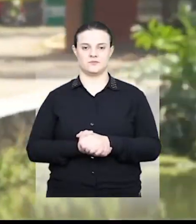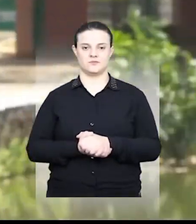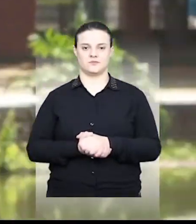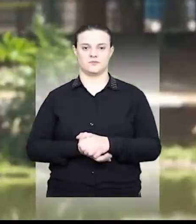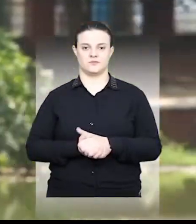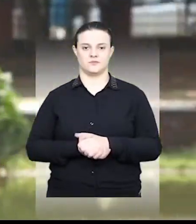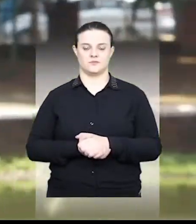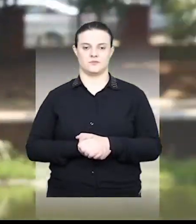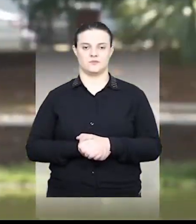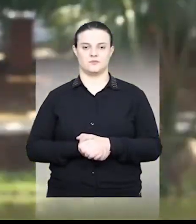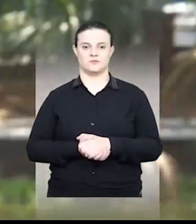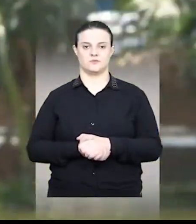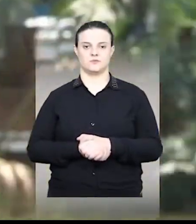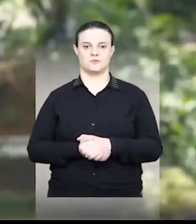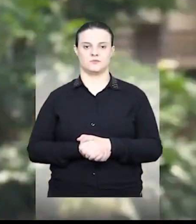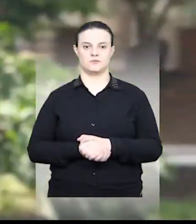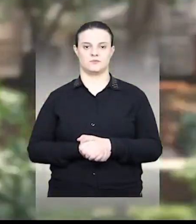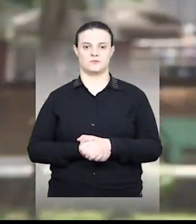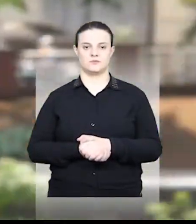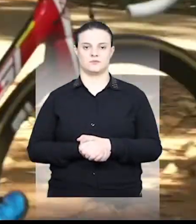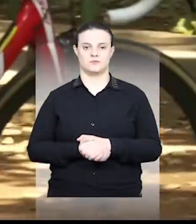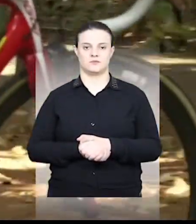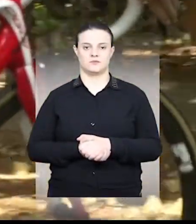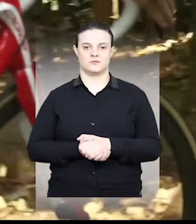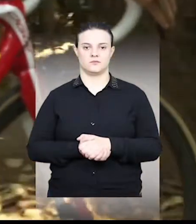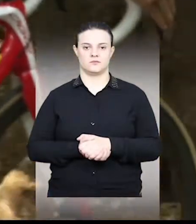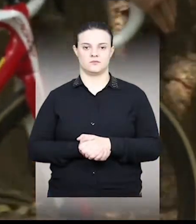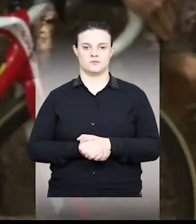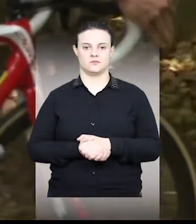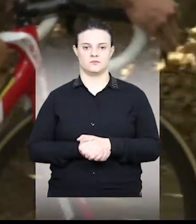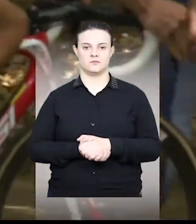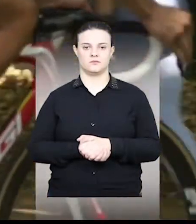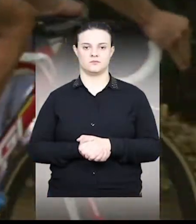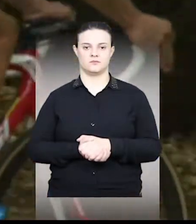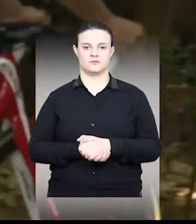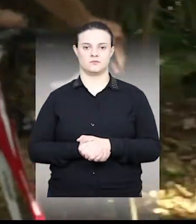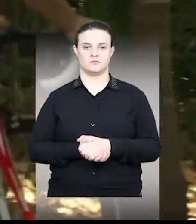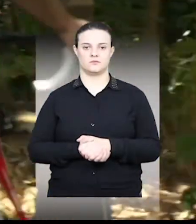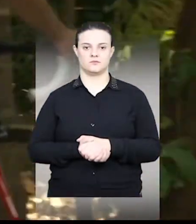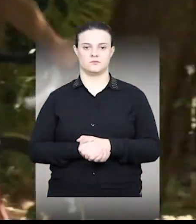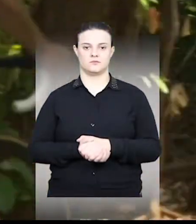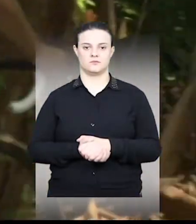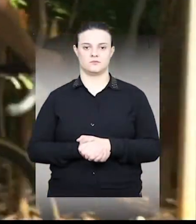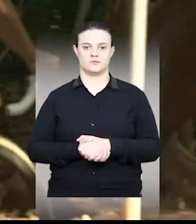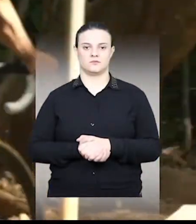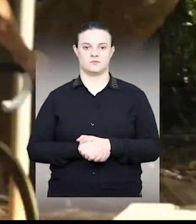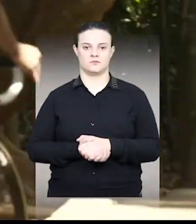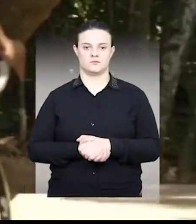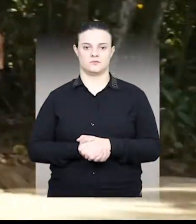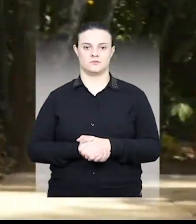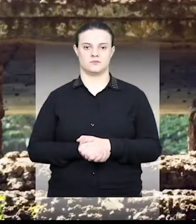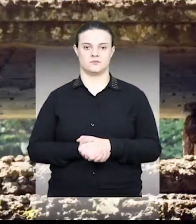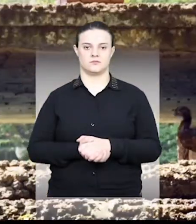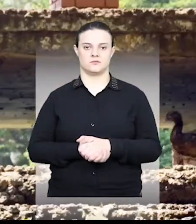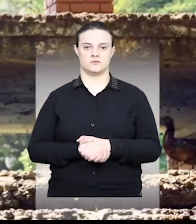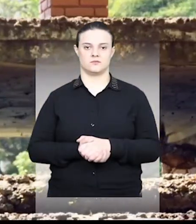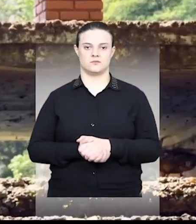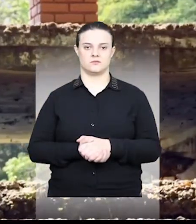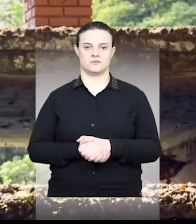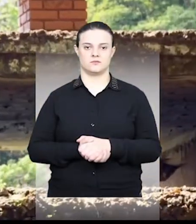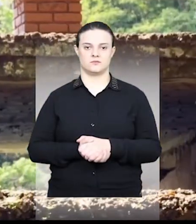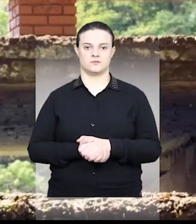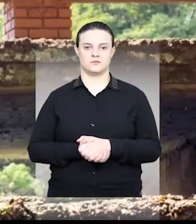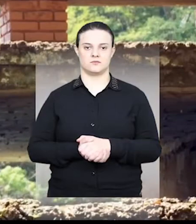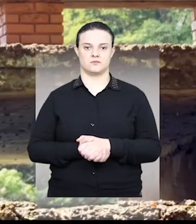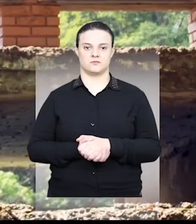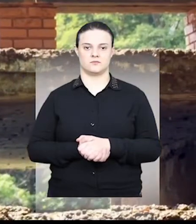Carlos pedala num parque arborizado, usa capacete preto e amarelo, óculos escuros e uniforme de ciclismo preto, amarelo e azul.